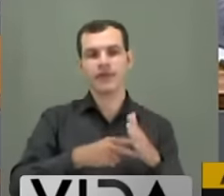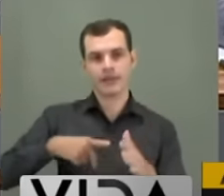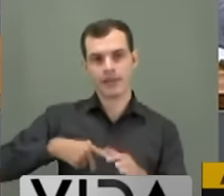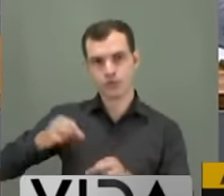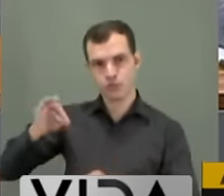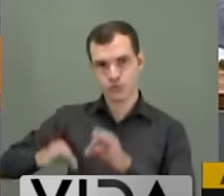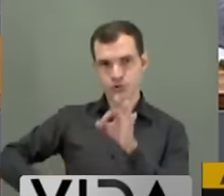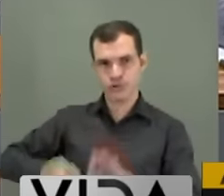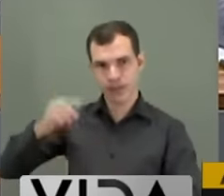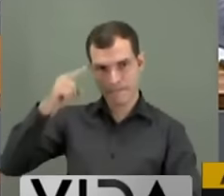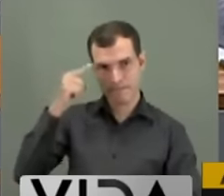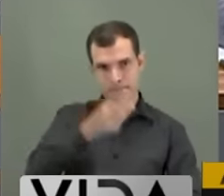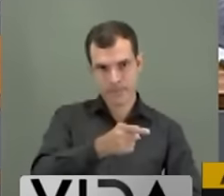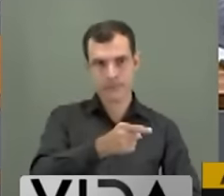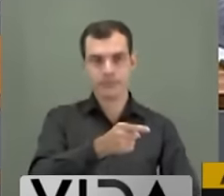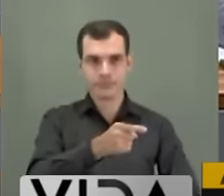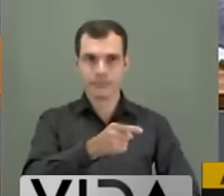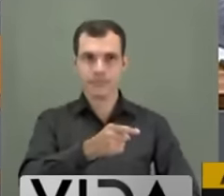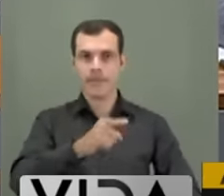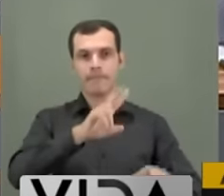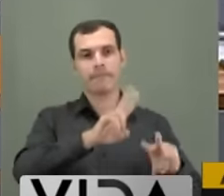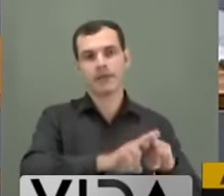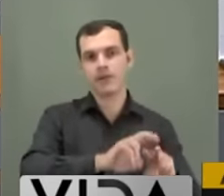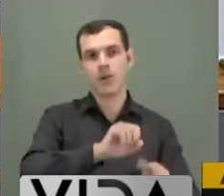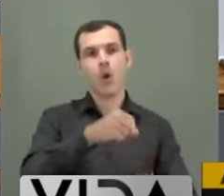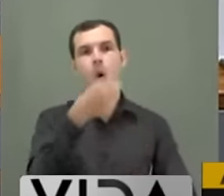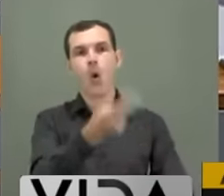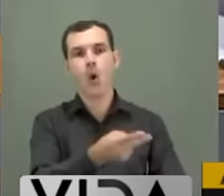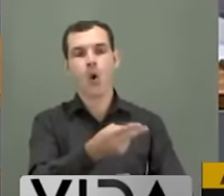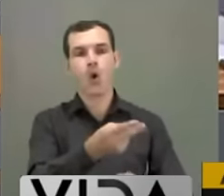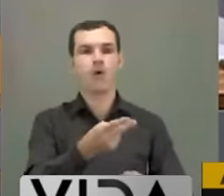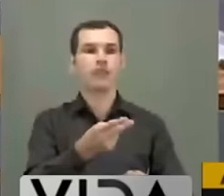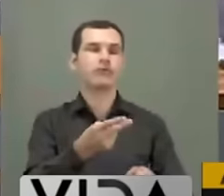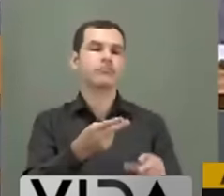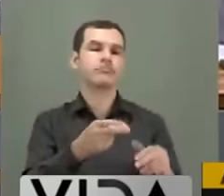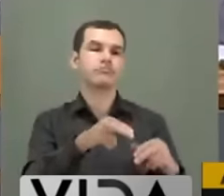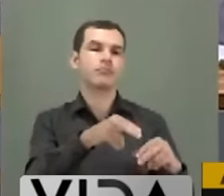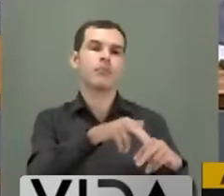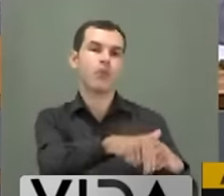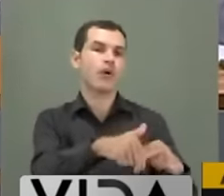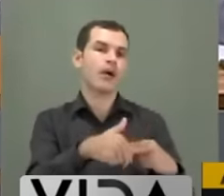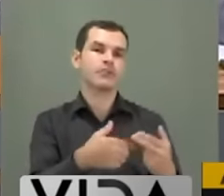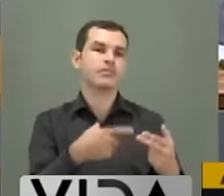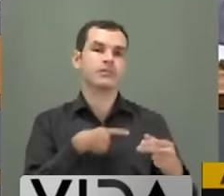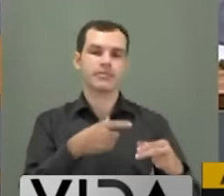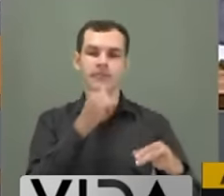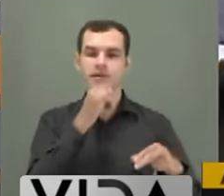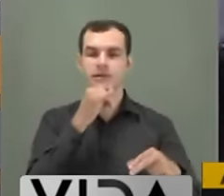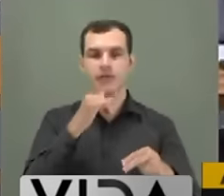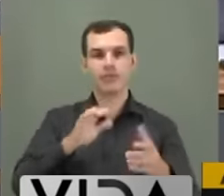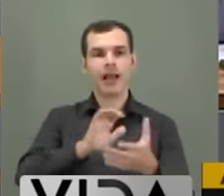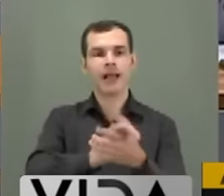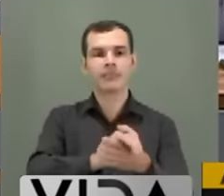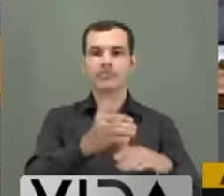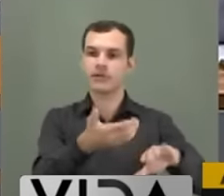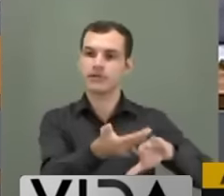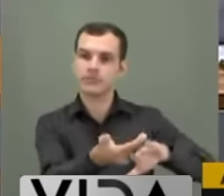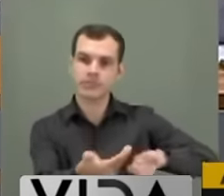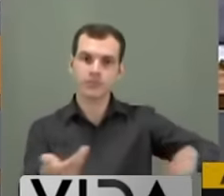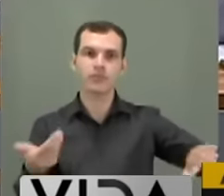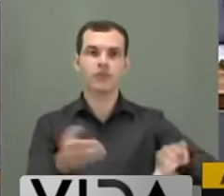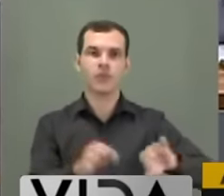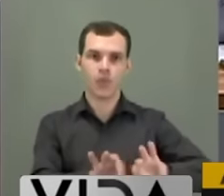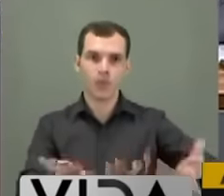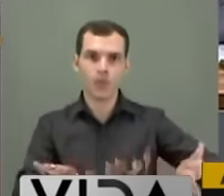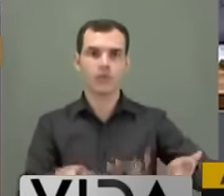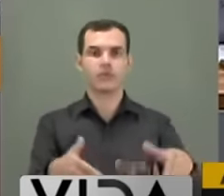no restrição que tem uma ordem judicial, ou de prisão, ou de afastamento de cônjuge, algum motivo assim. Não era a situação dele. Alerta é